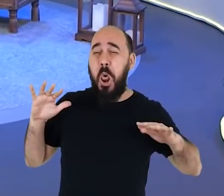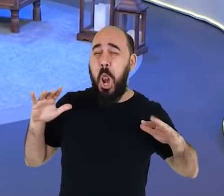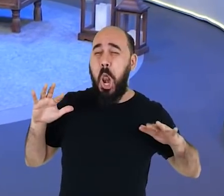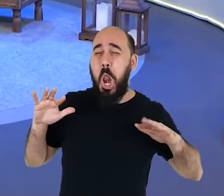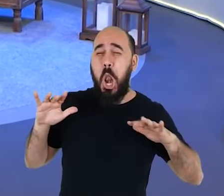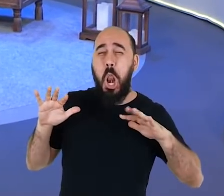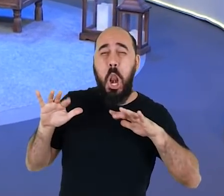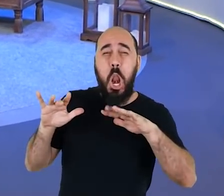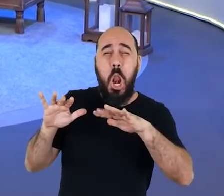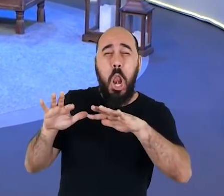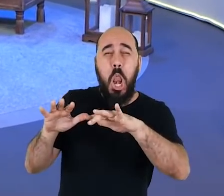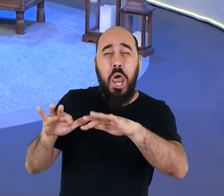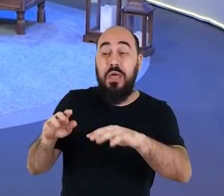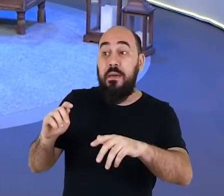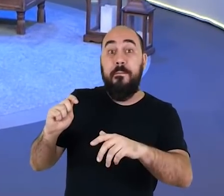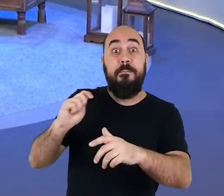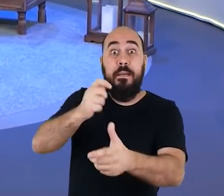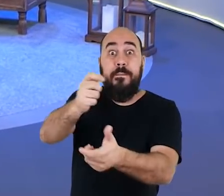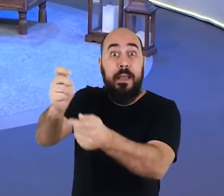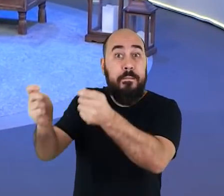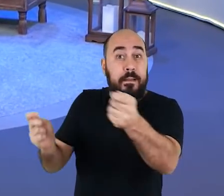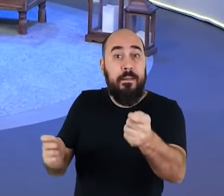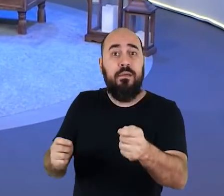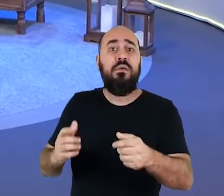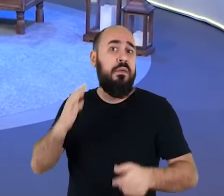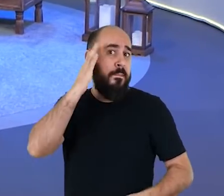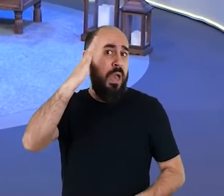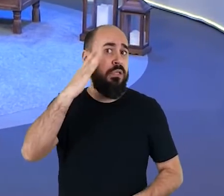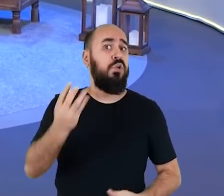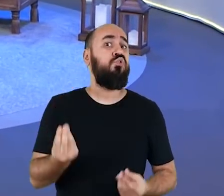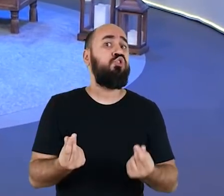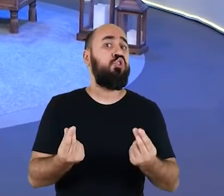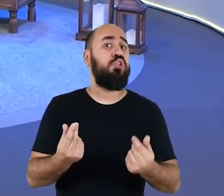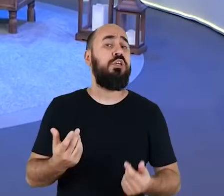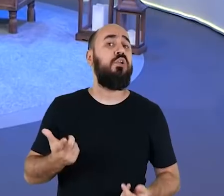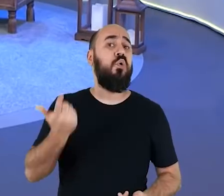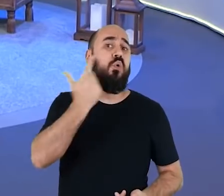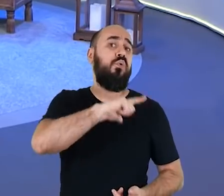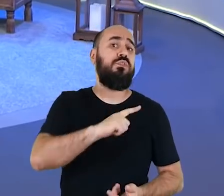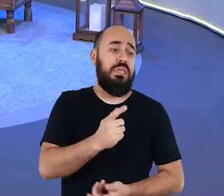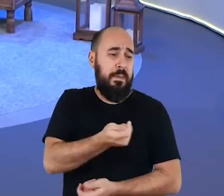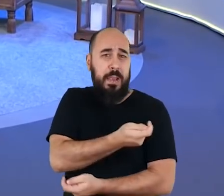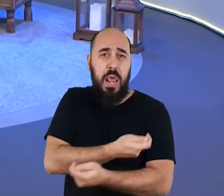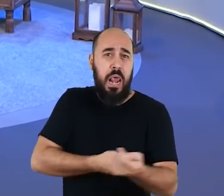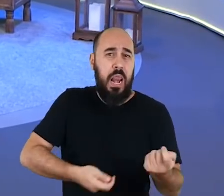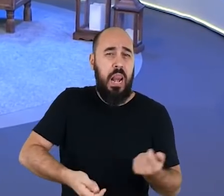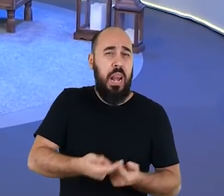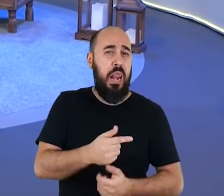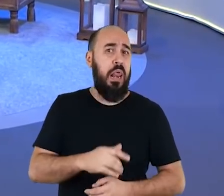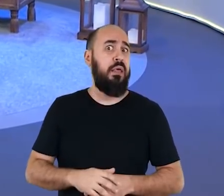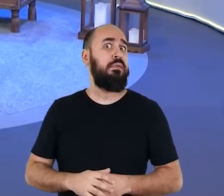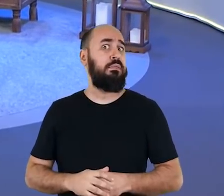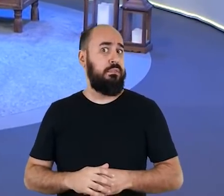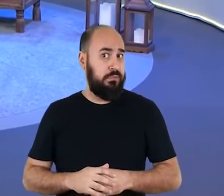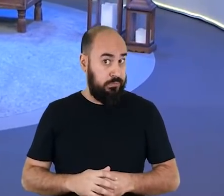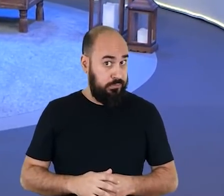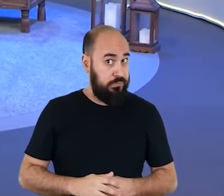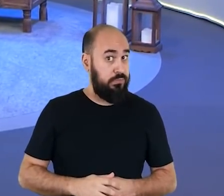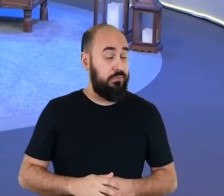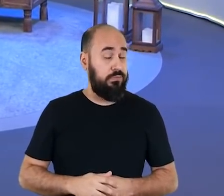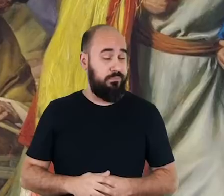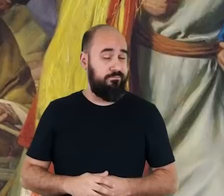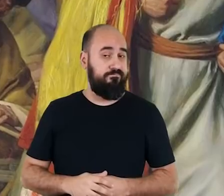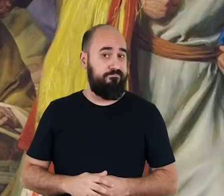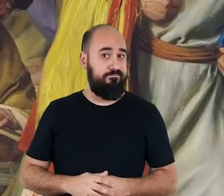os vendedores do templo e os próprios sacerdotes recebiam fazendo negociatas, digamos assim, em nome de